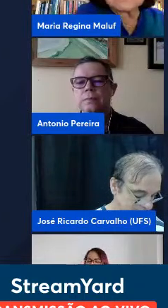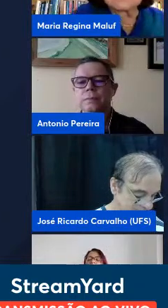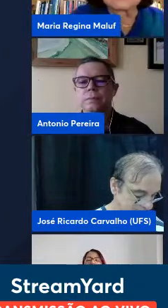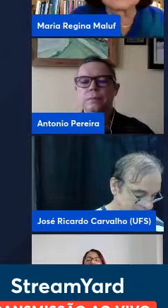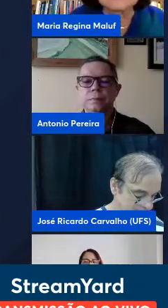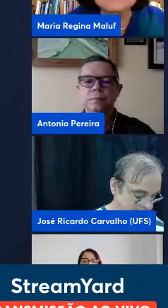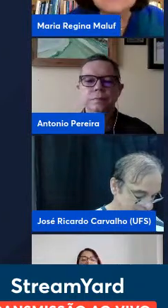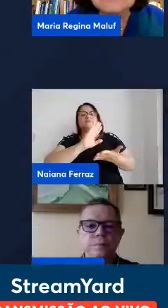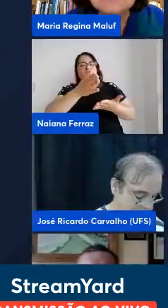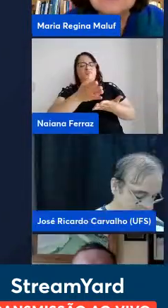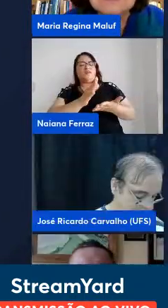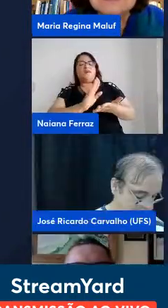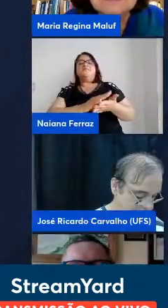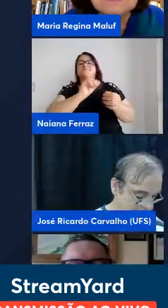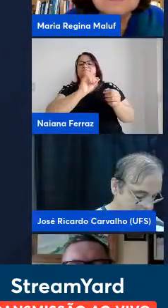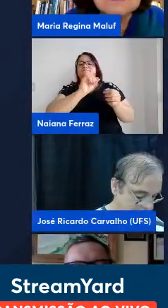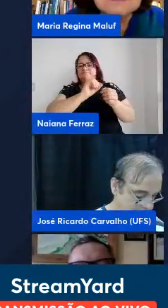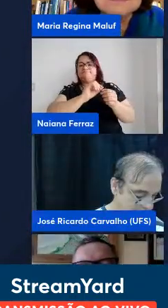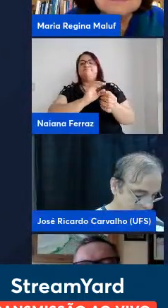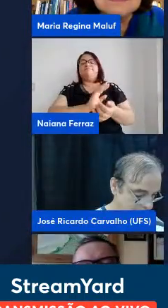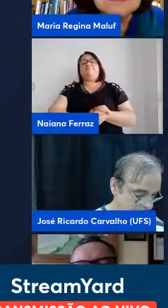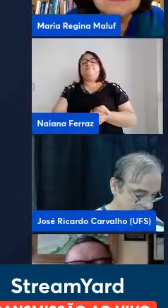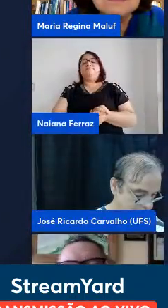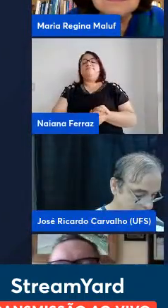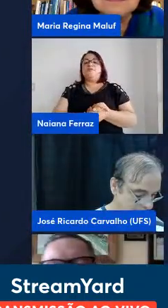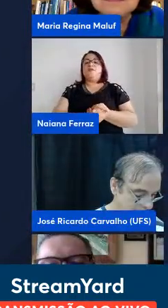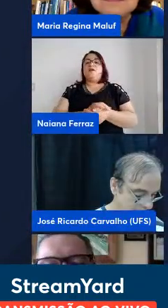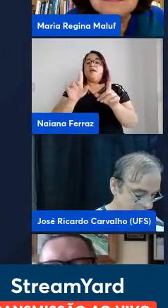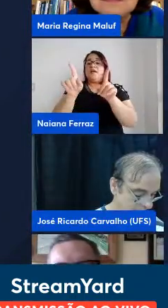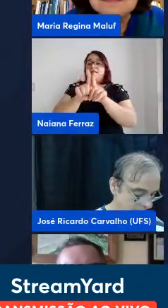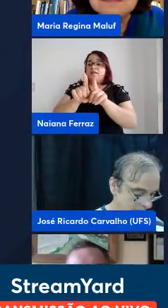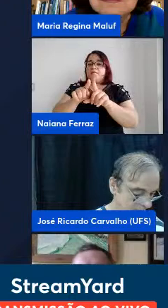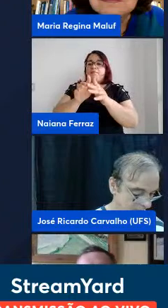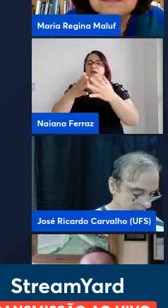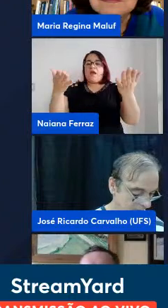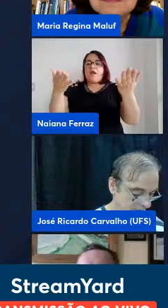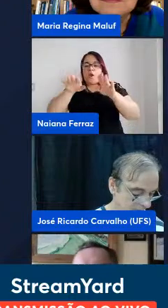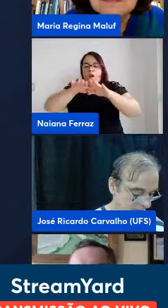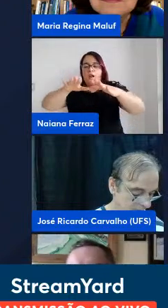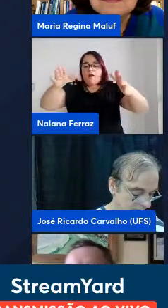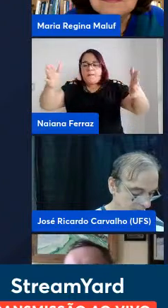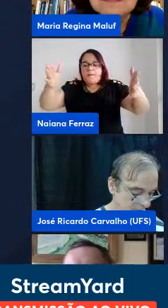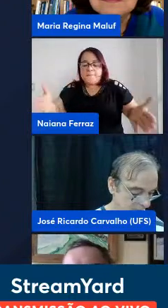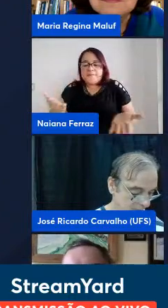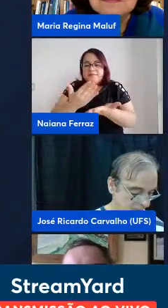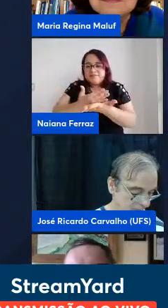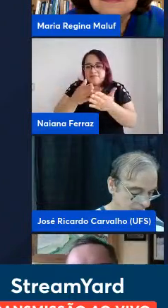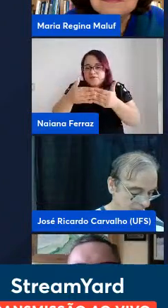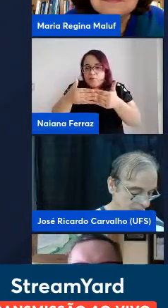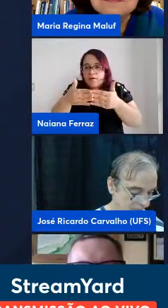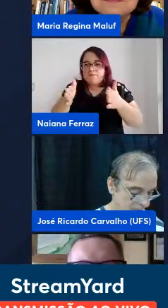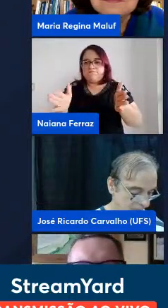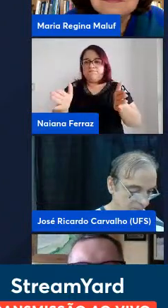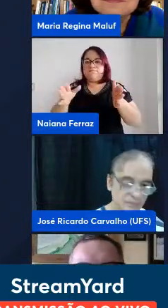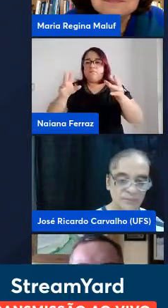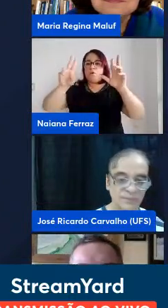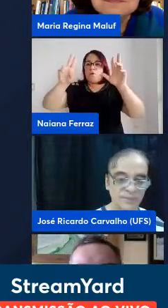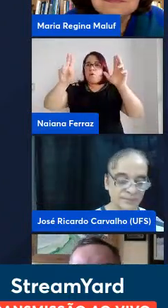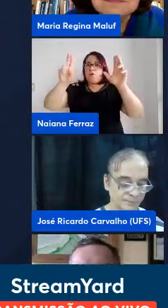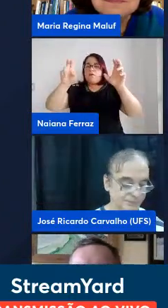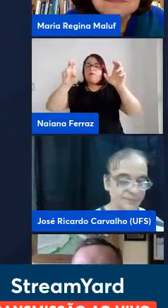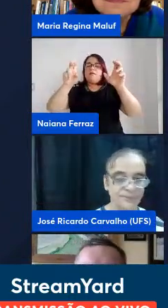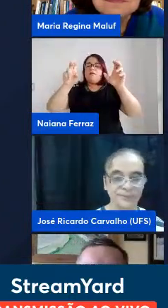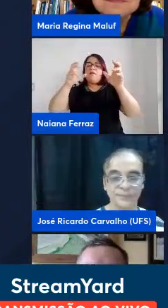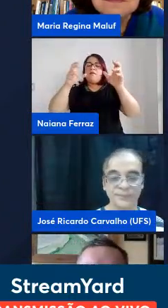cerimonial. E estamos também na nossa mesa de abertura, intitulada Alfabetização nas Interfaces.